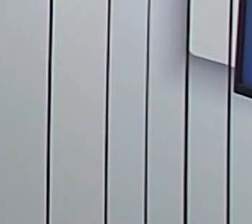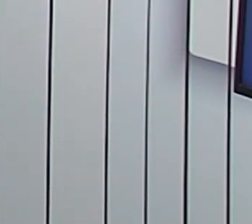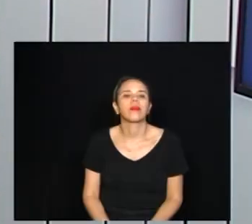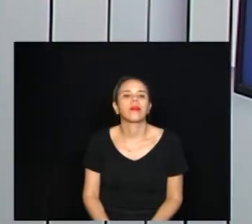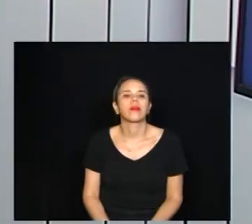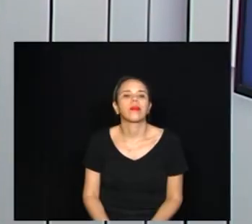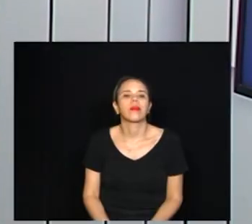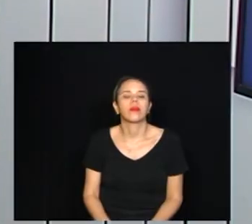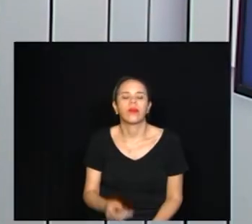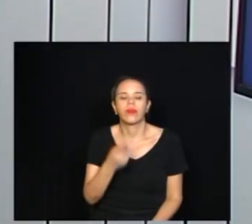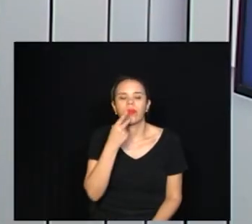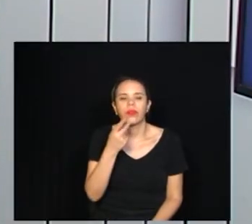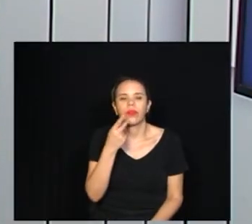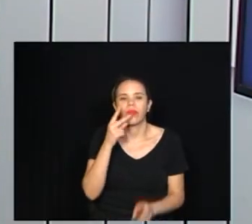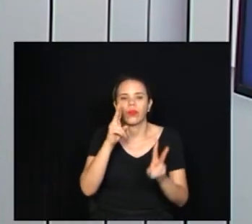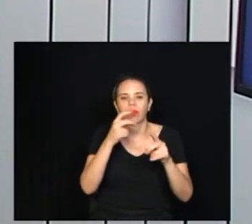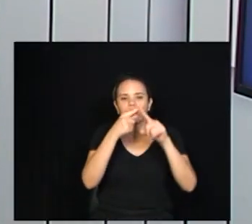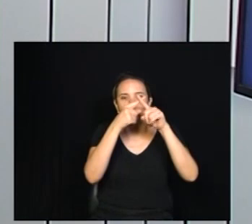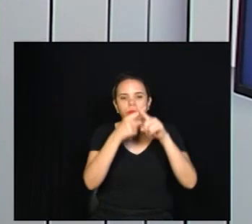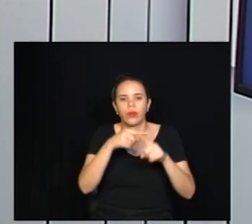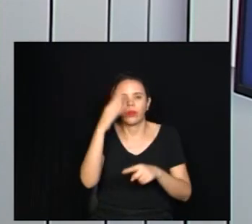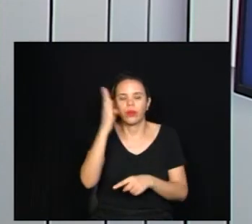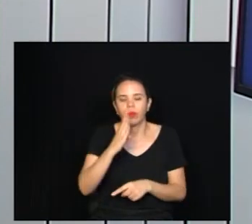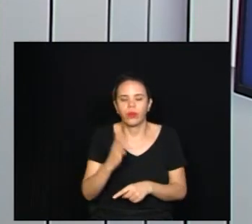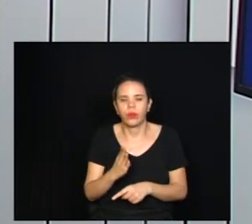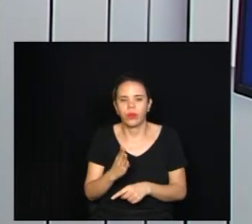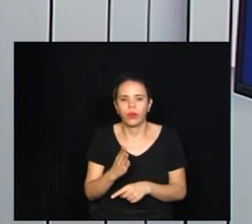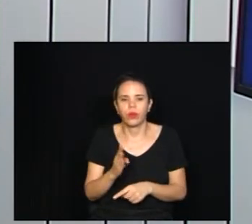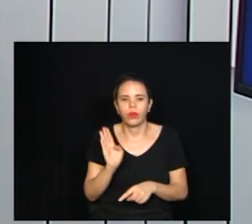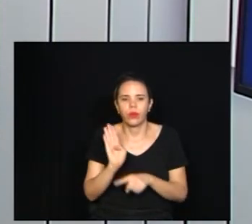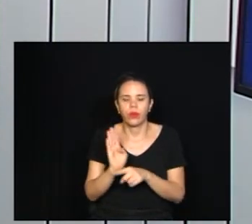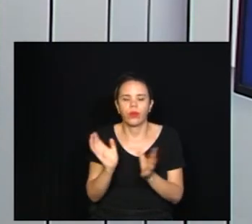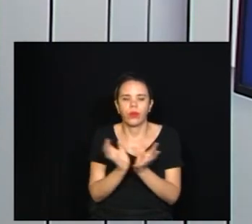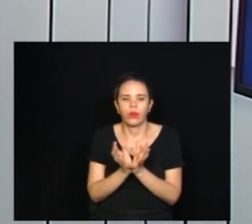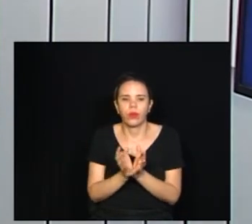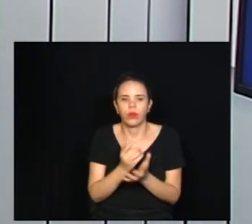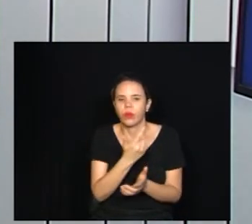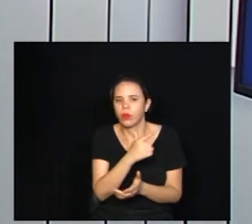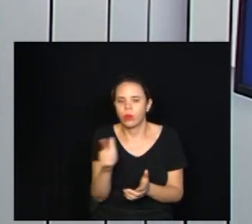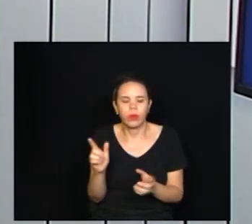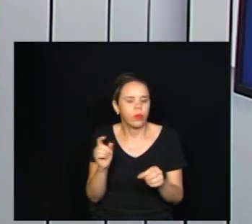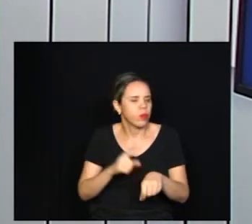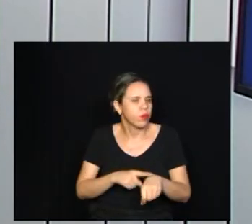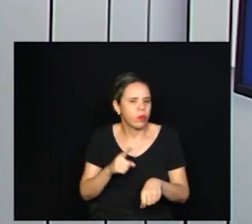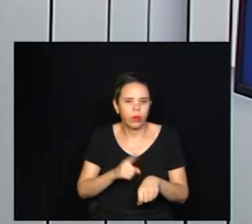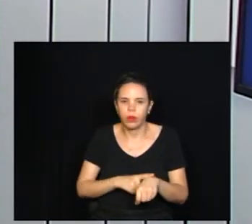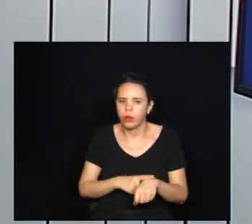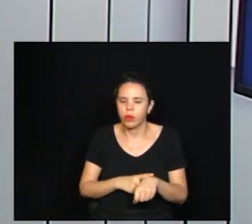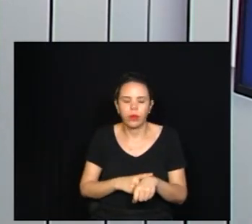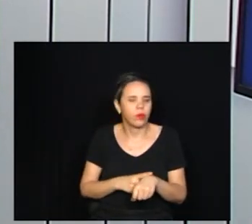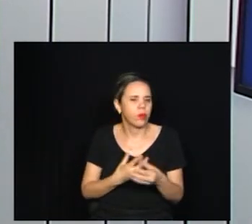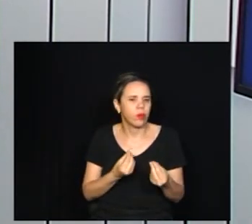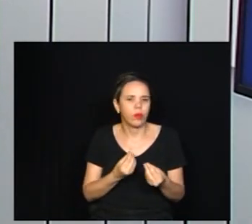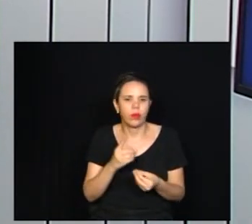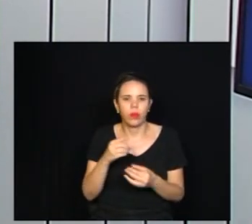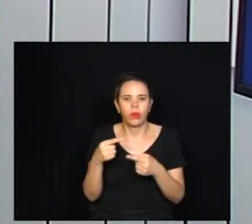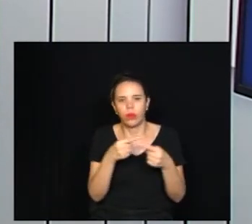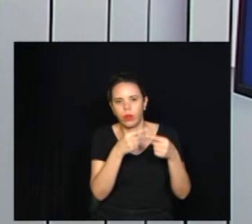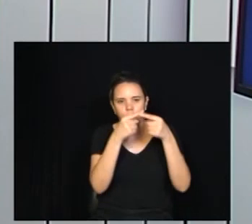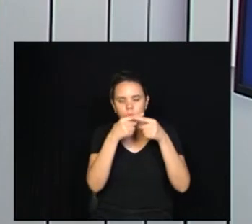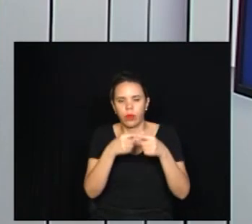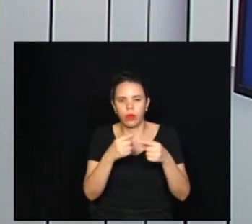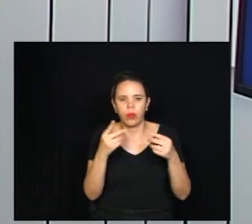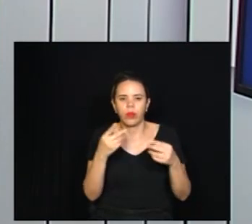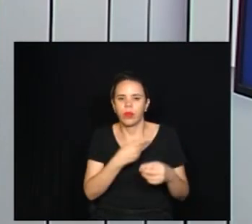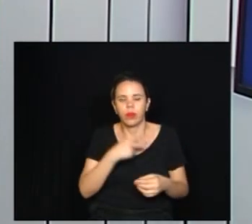Hora de nós falarmos sobre o Campeonato Brasileiro da Série B, porque não teve nem tempo de repercutir muito o derby contra a Ponte